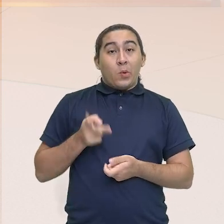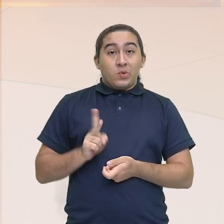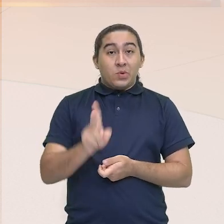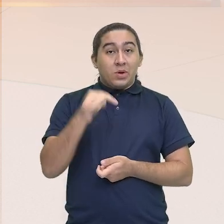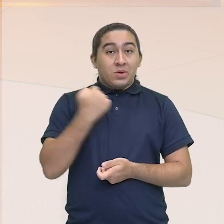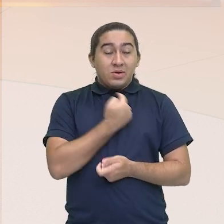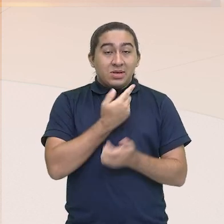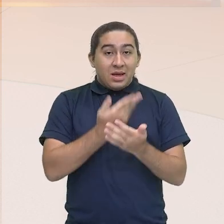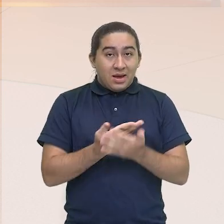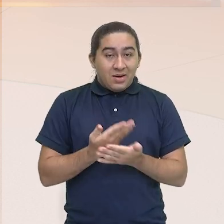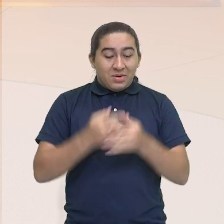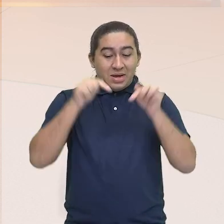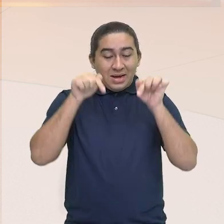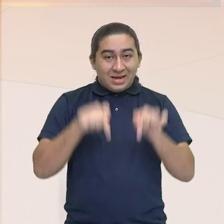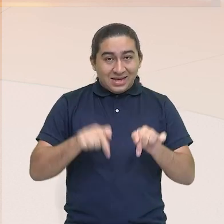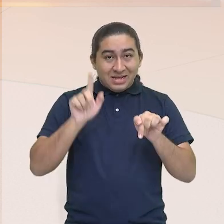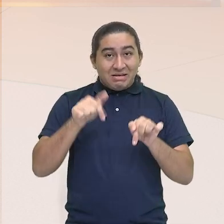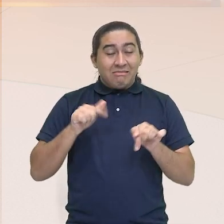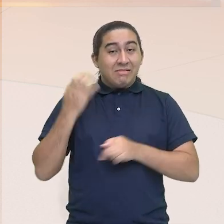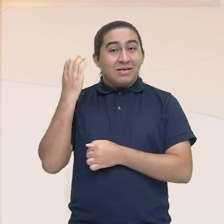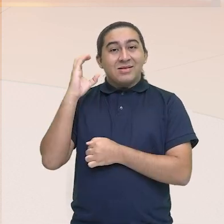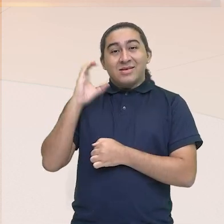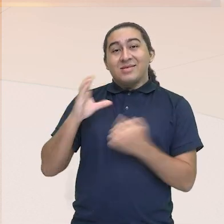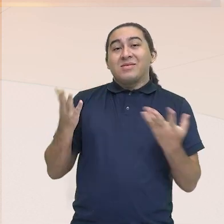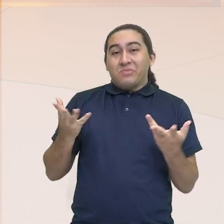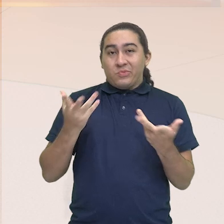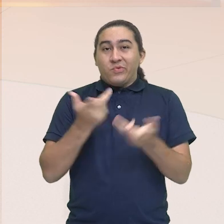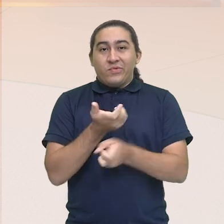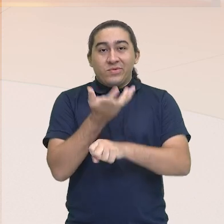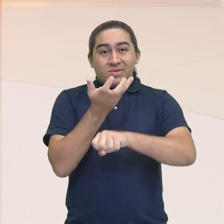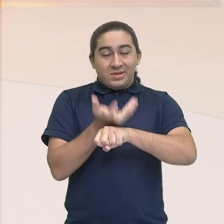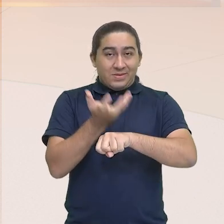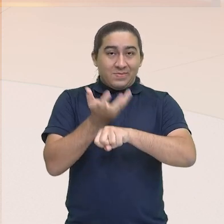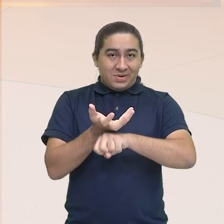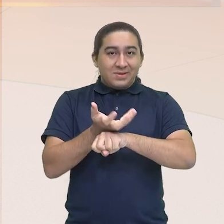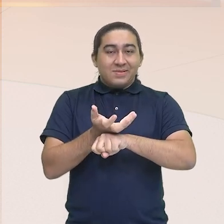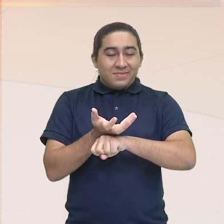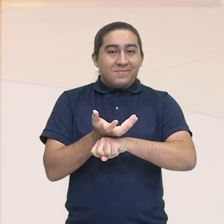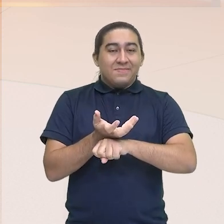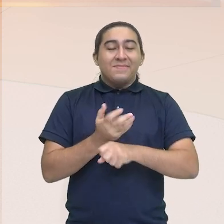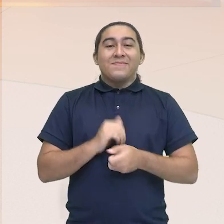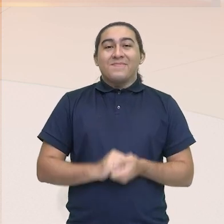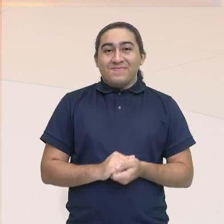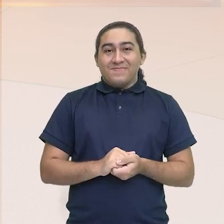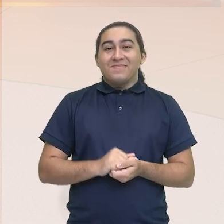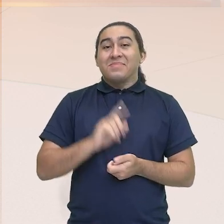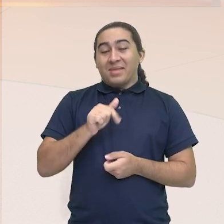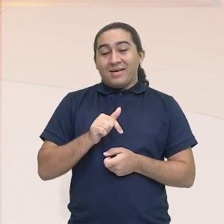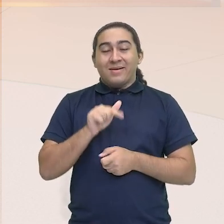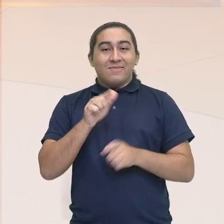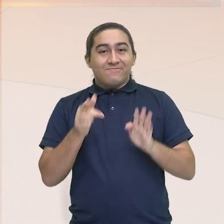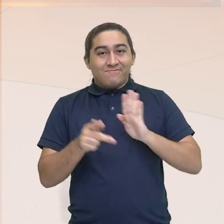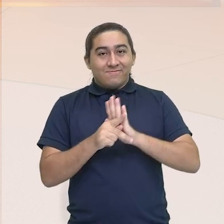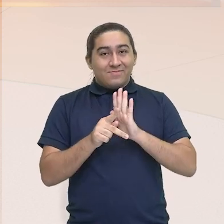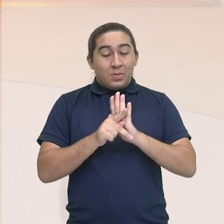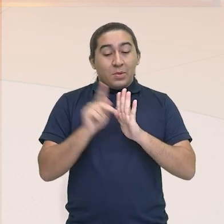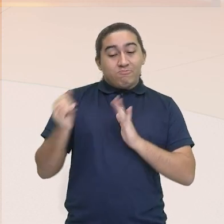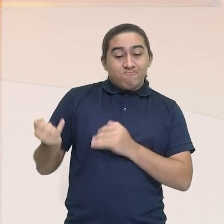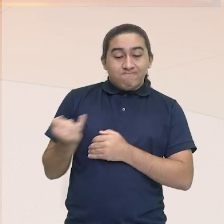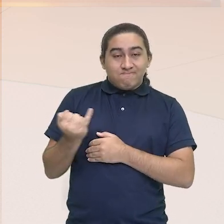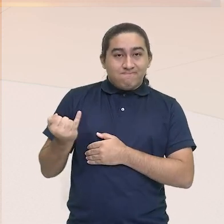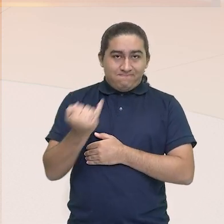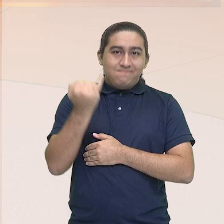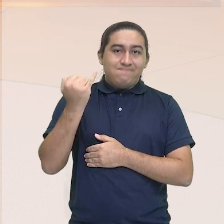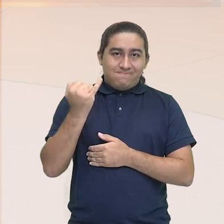aulas aqui nessa ciência, neste componente, nessa disciplina, nessa matéria tão